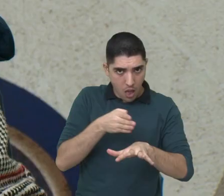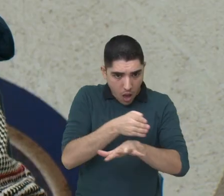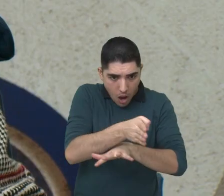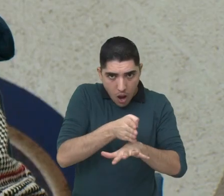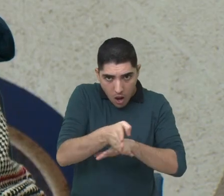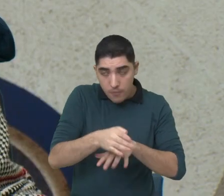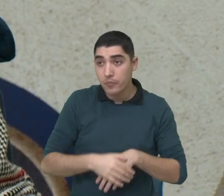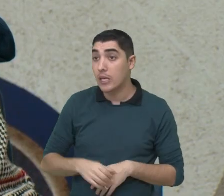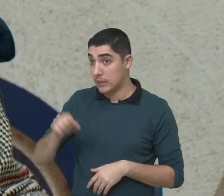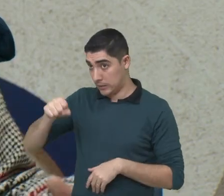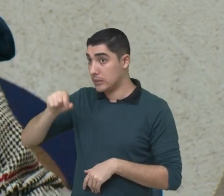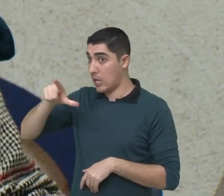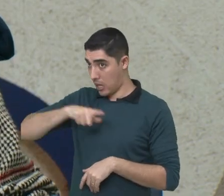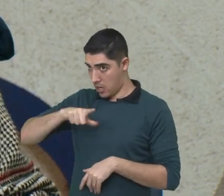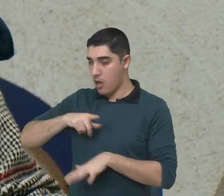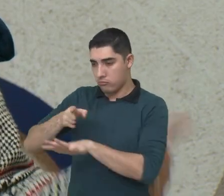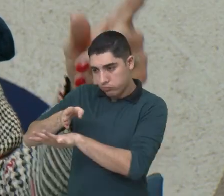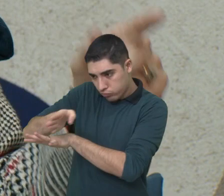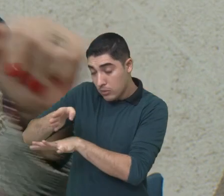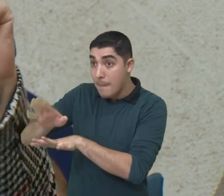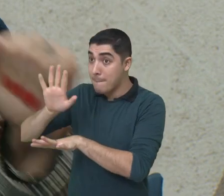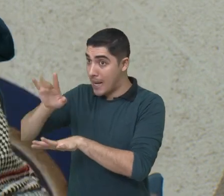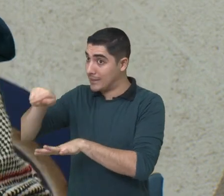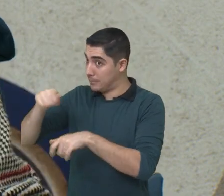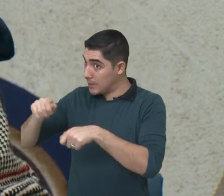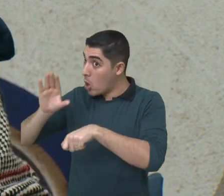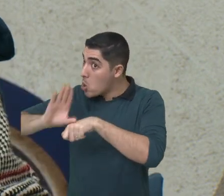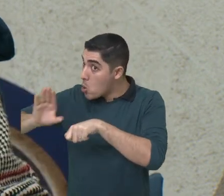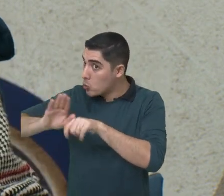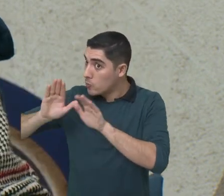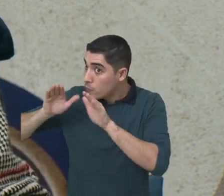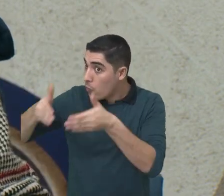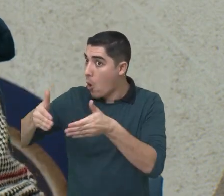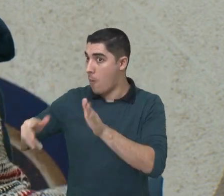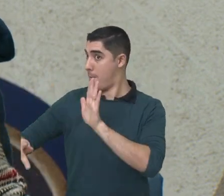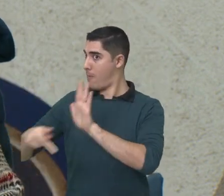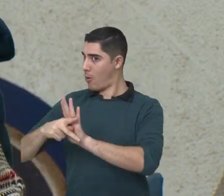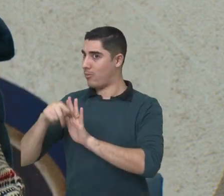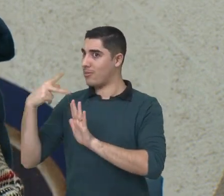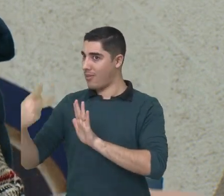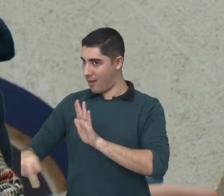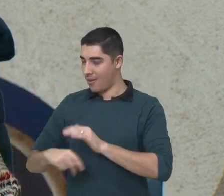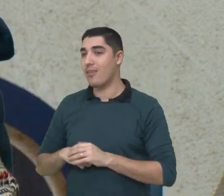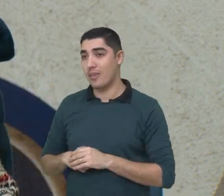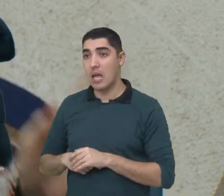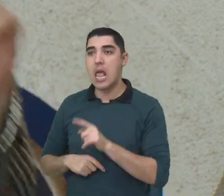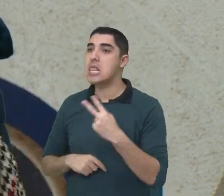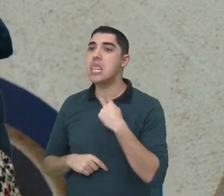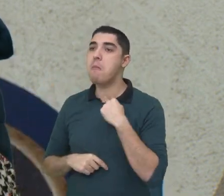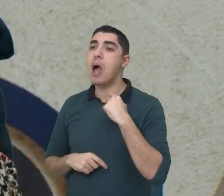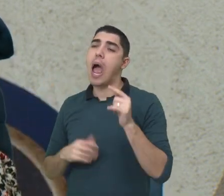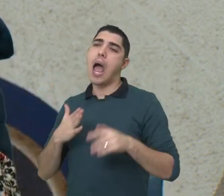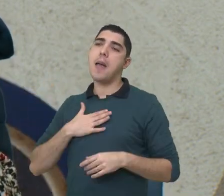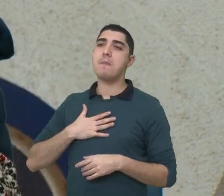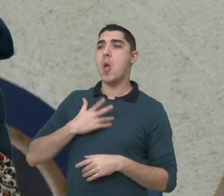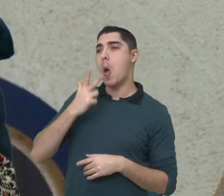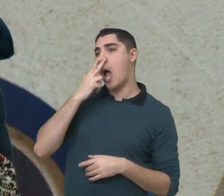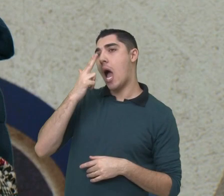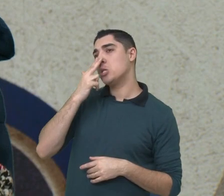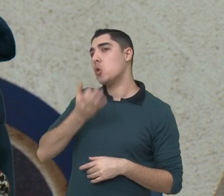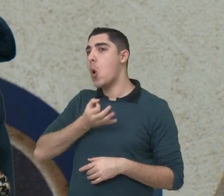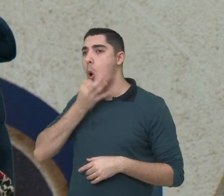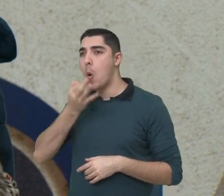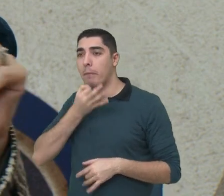É uma ramificação, mas tem uma especialização própria aí, viu? Ele não ele pode opinar,